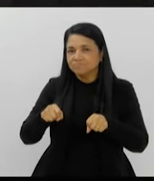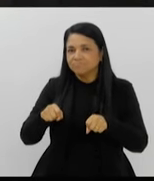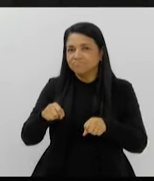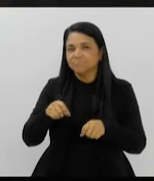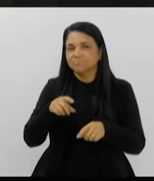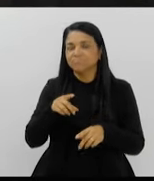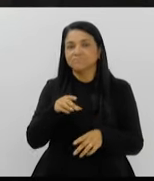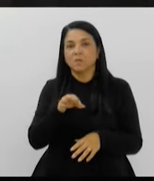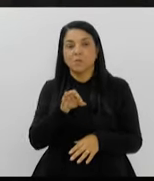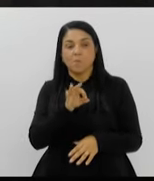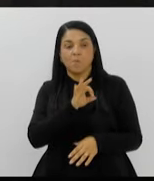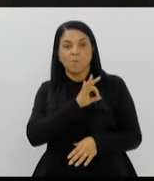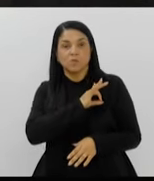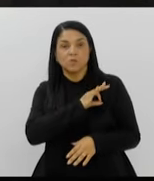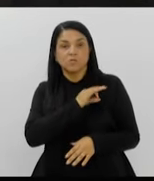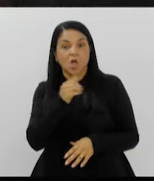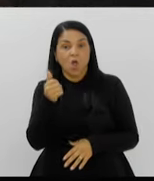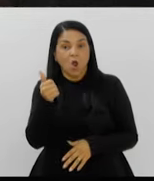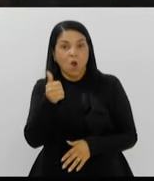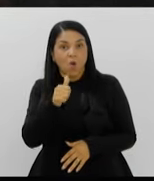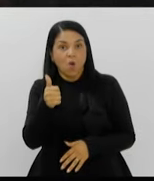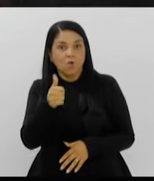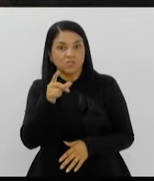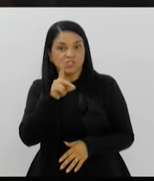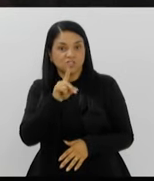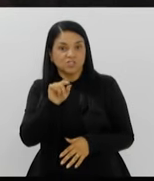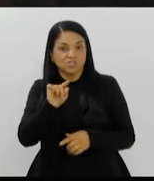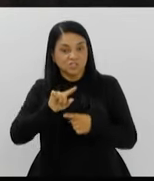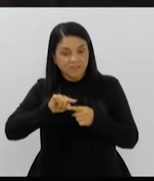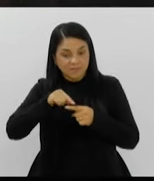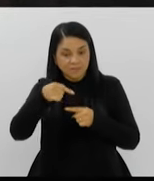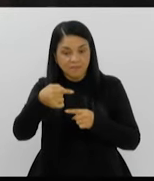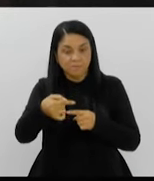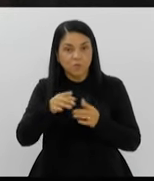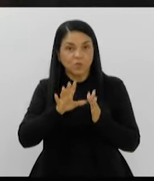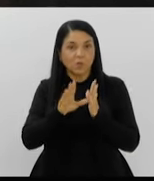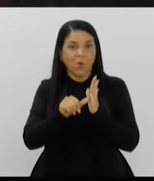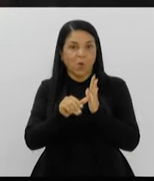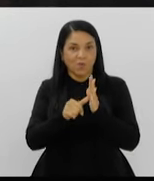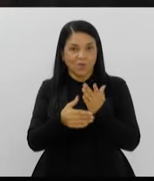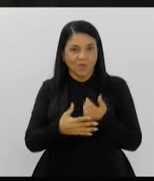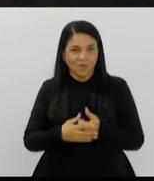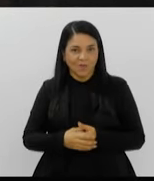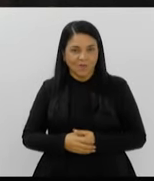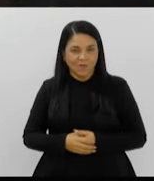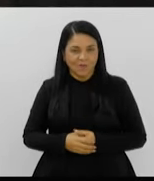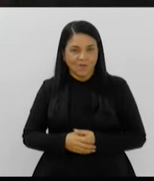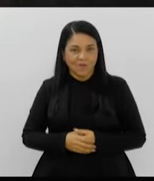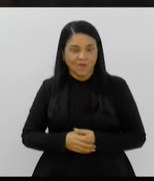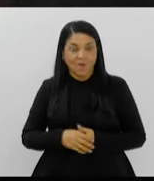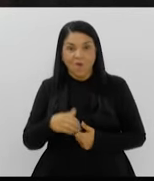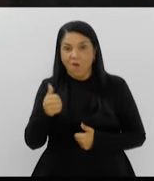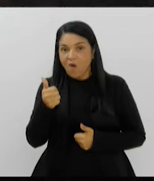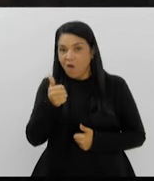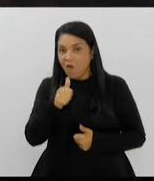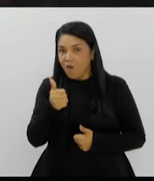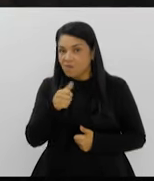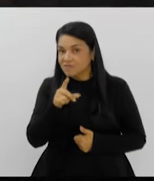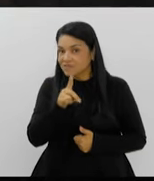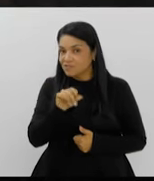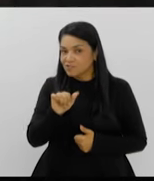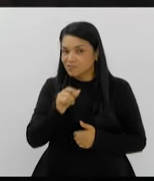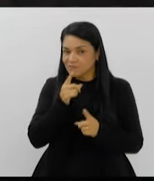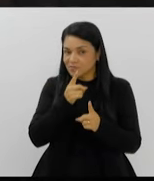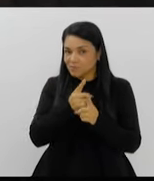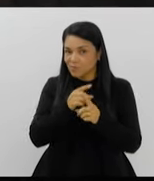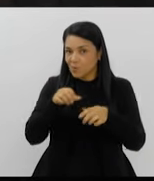polícia 11 dias após o roubo. 11 dias após o roubo. E por